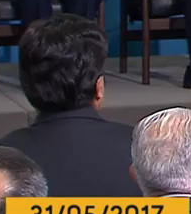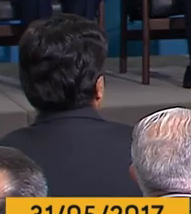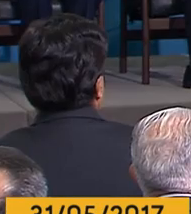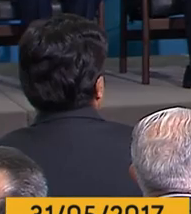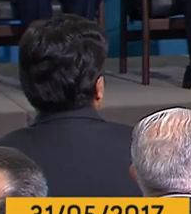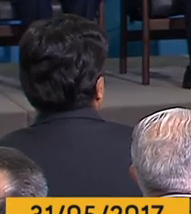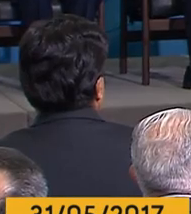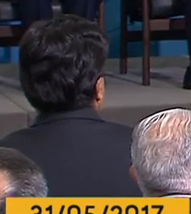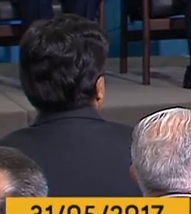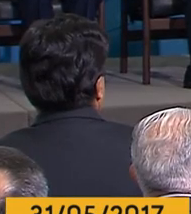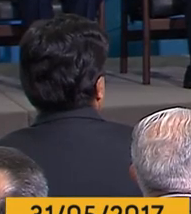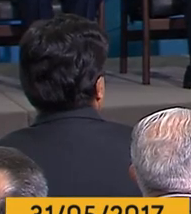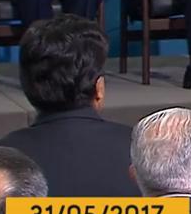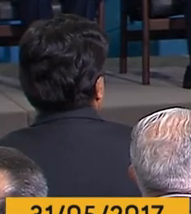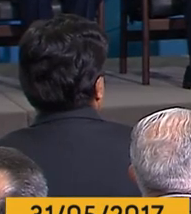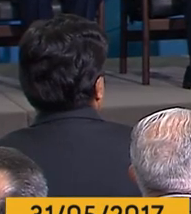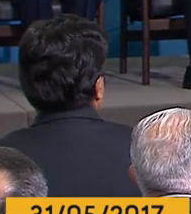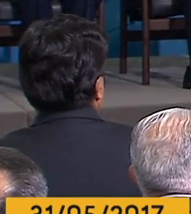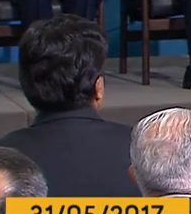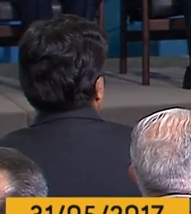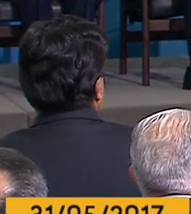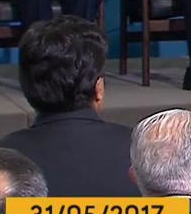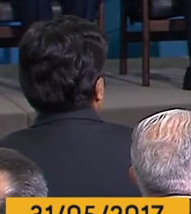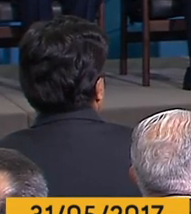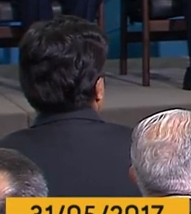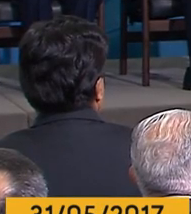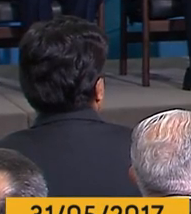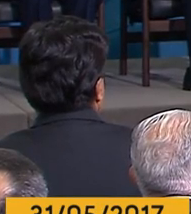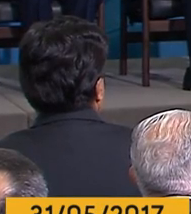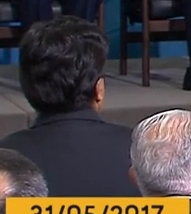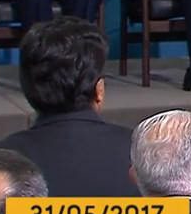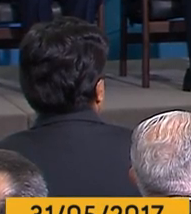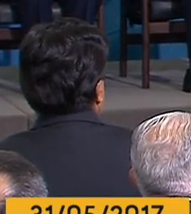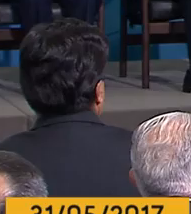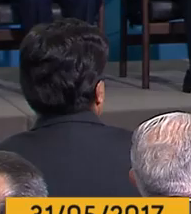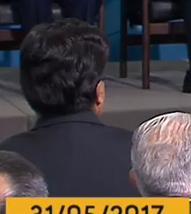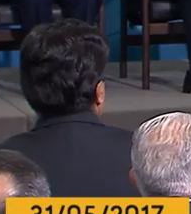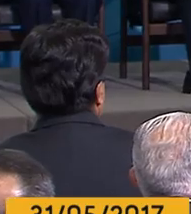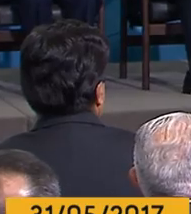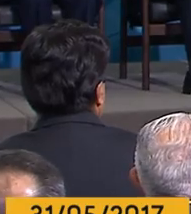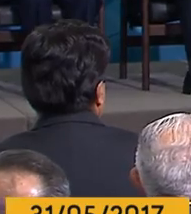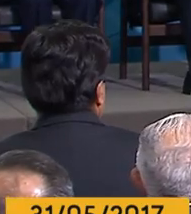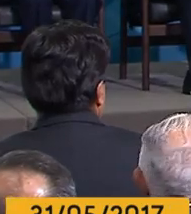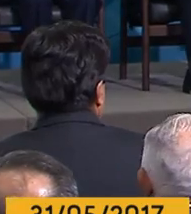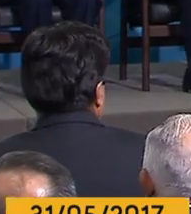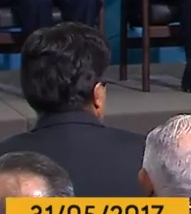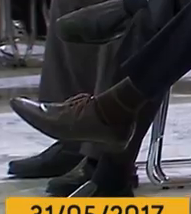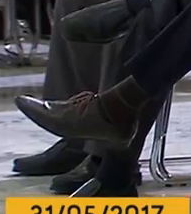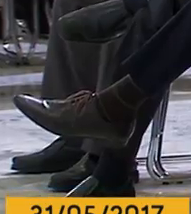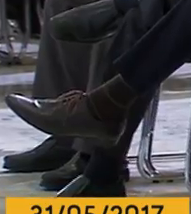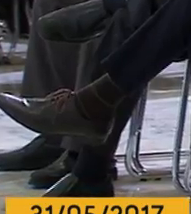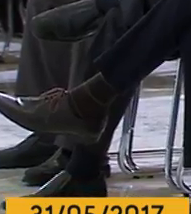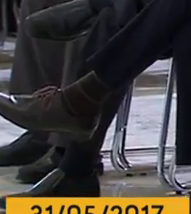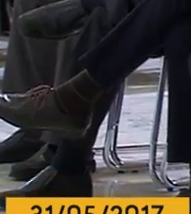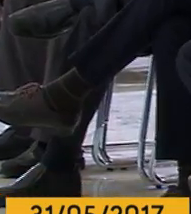mais, senhor presidente da República, pela confiança com que também hoje me distingue. Obrigado a todos.